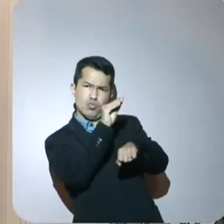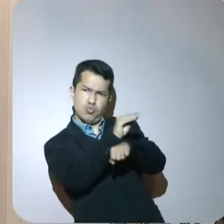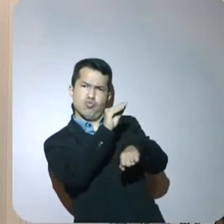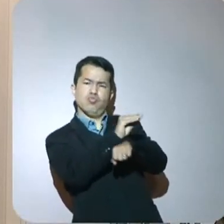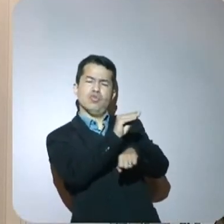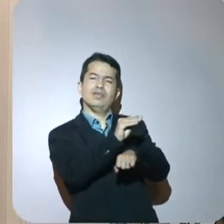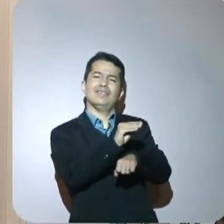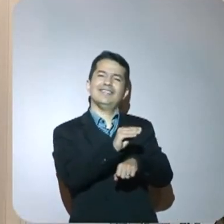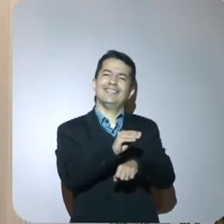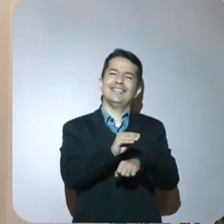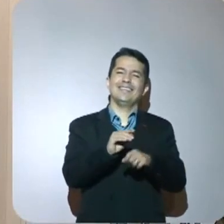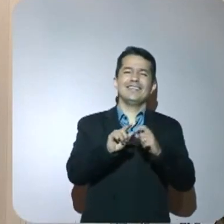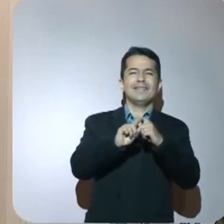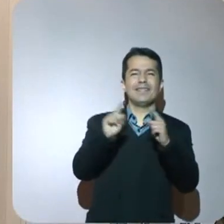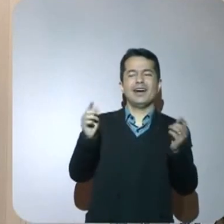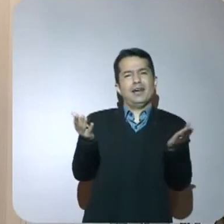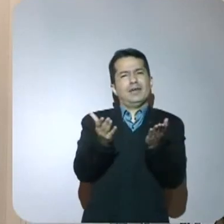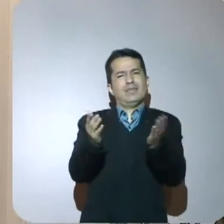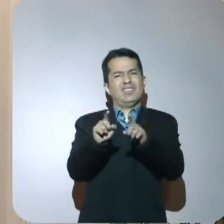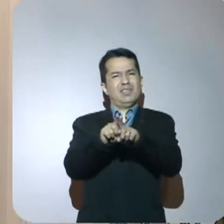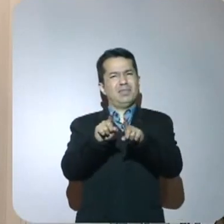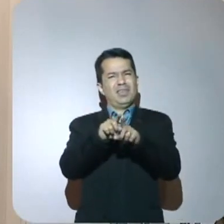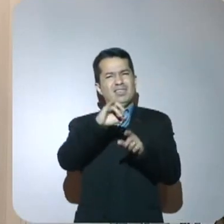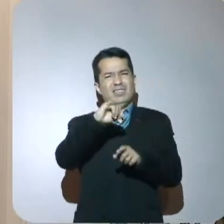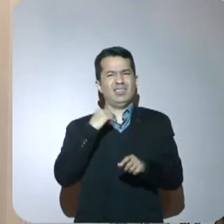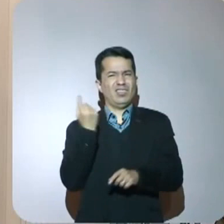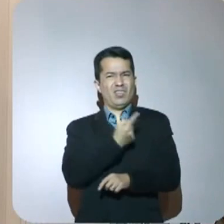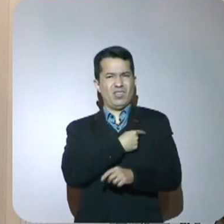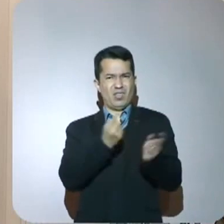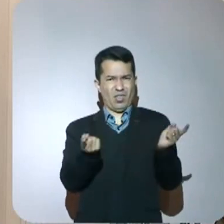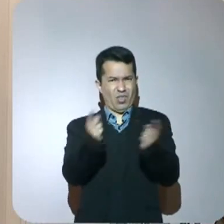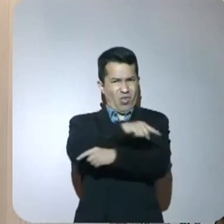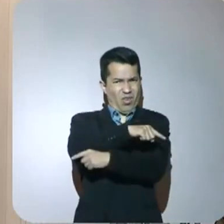as coisas se tornam mais importantes do que a missão e as pessoas,